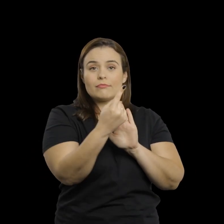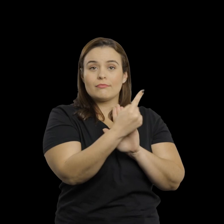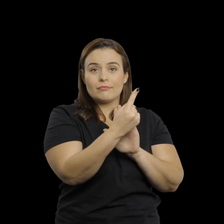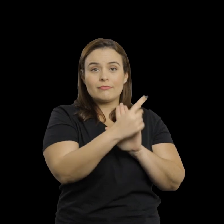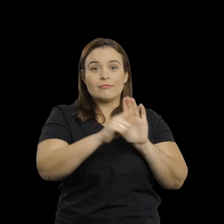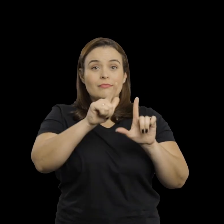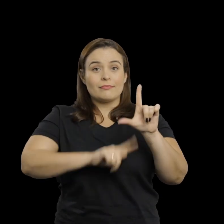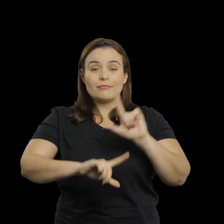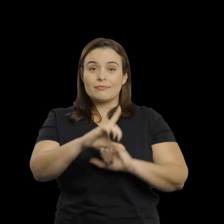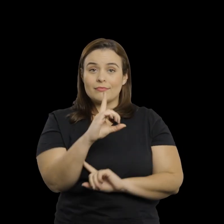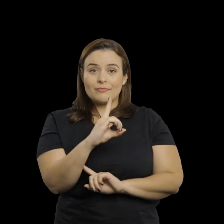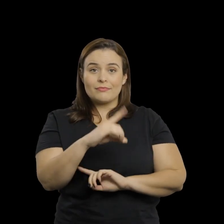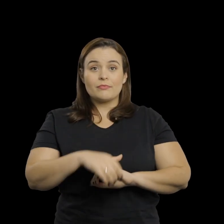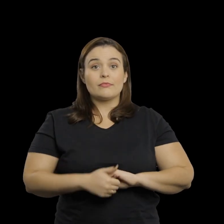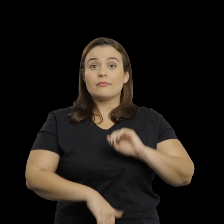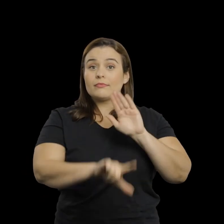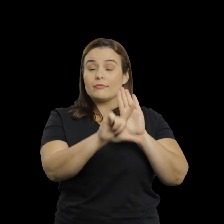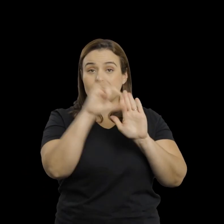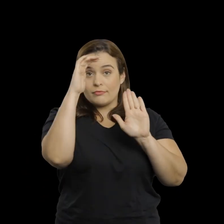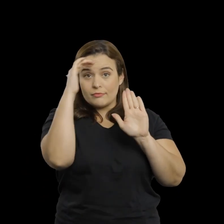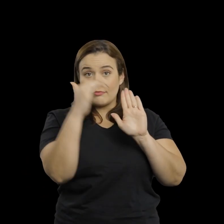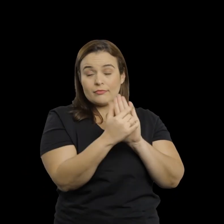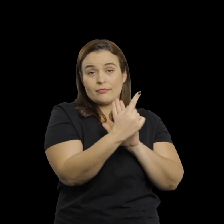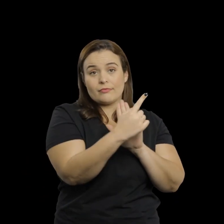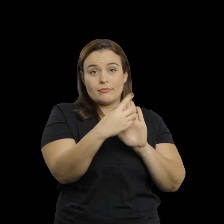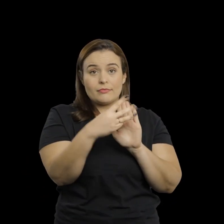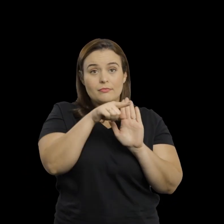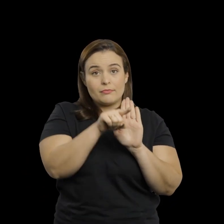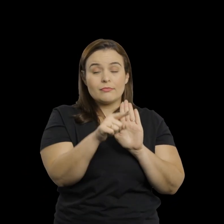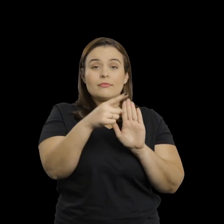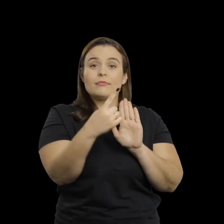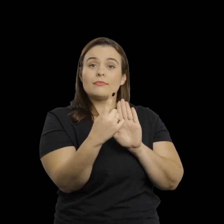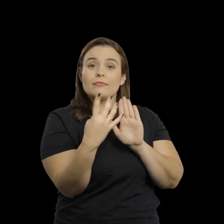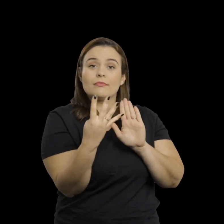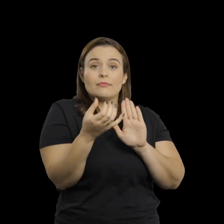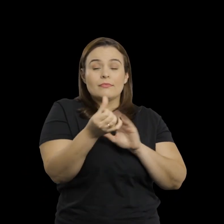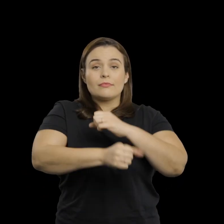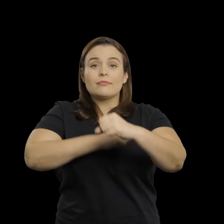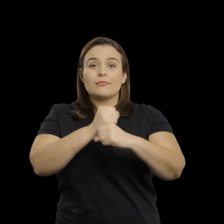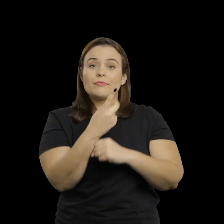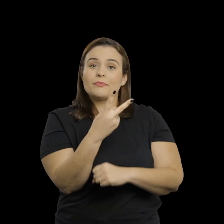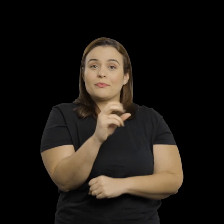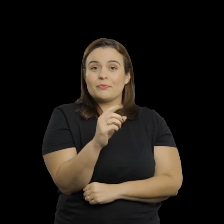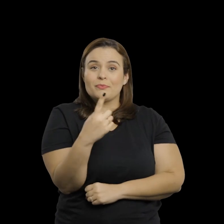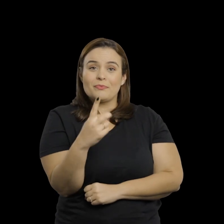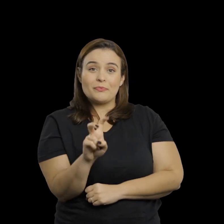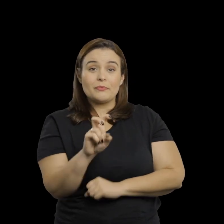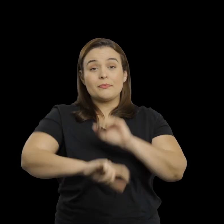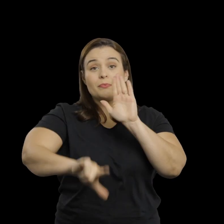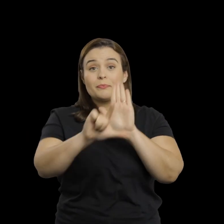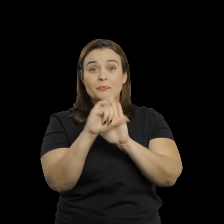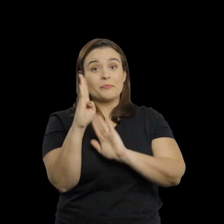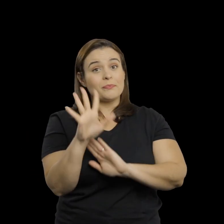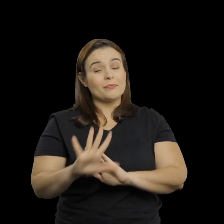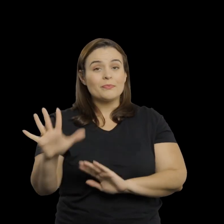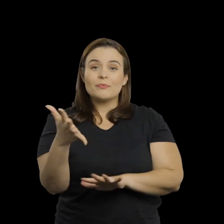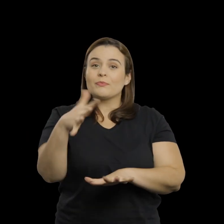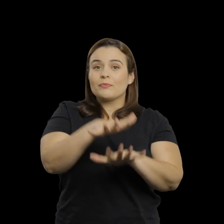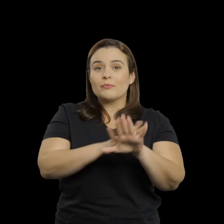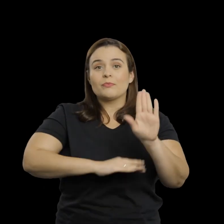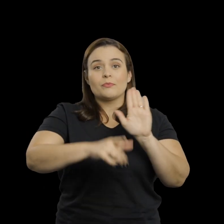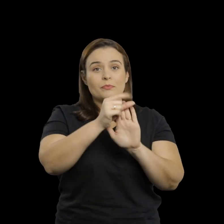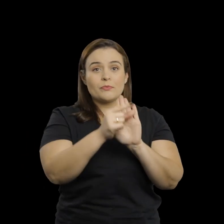46, inciso 1º, letra D, e nos termos da Lei 13.146,